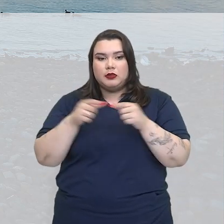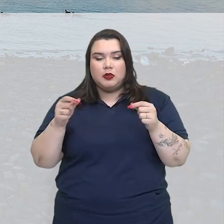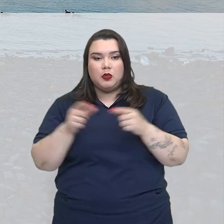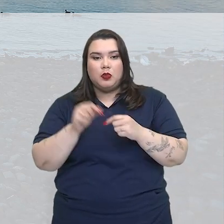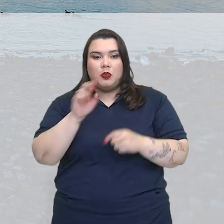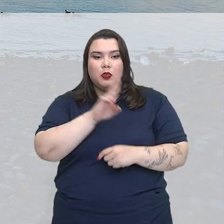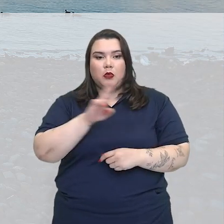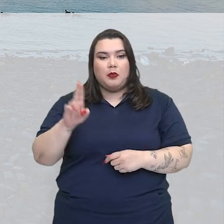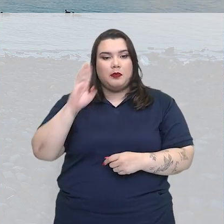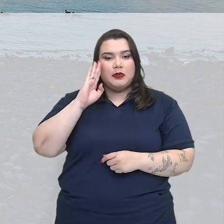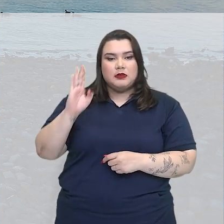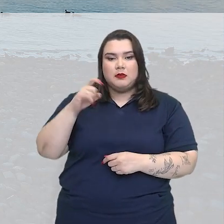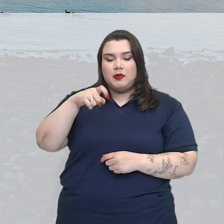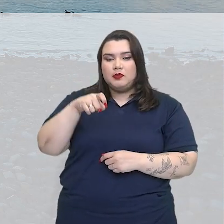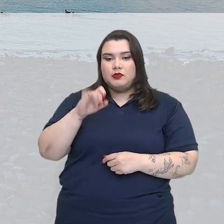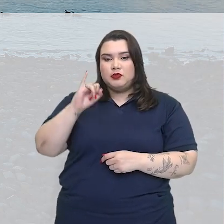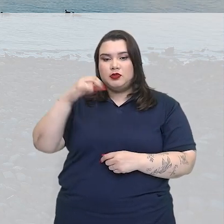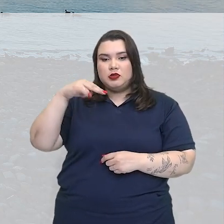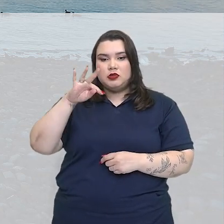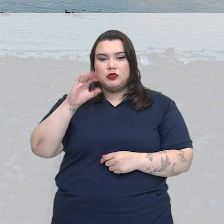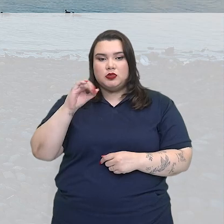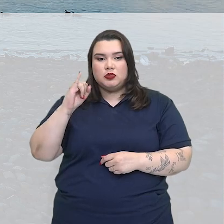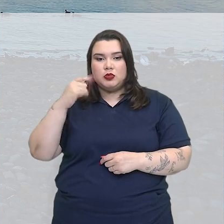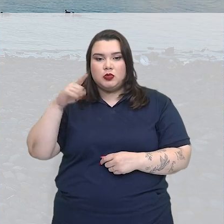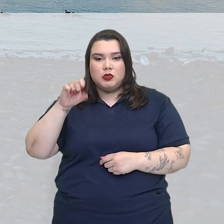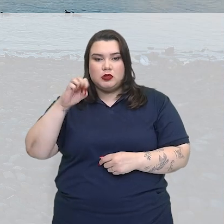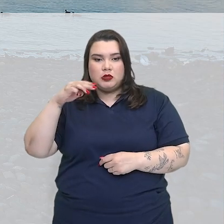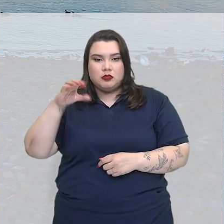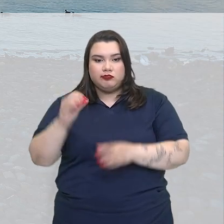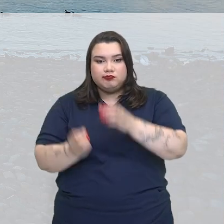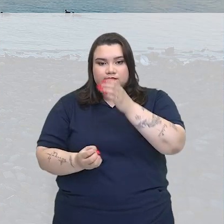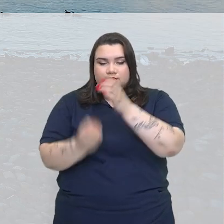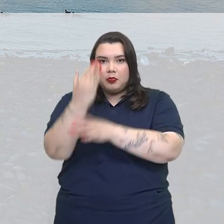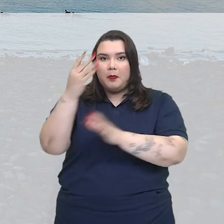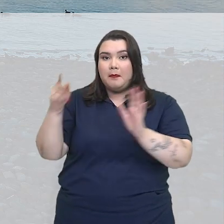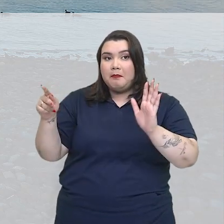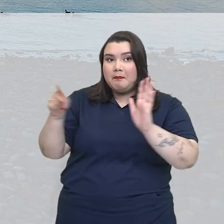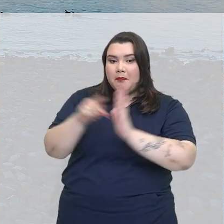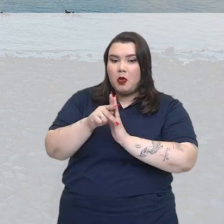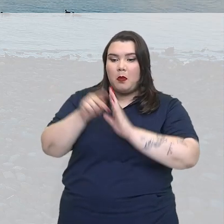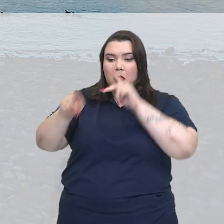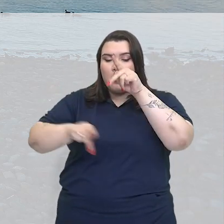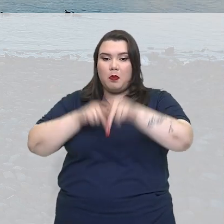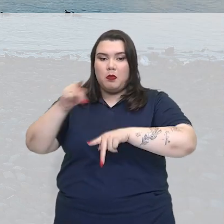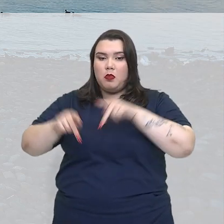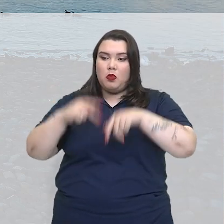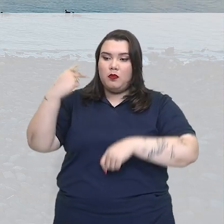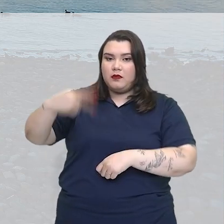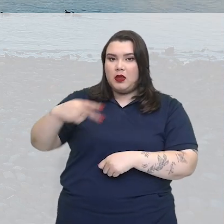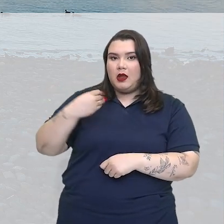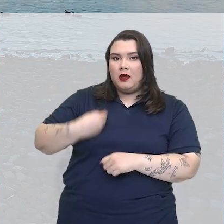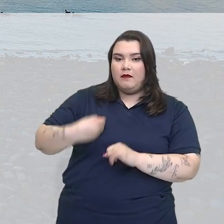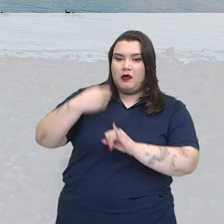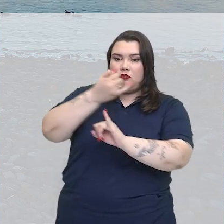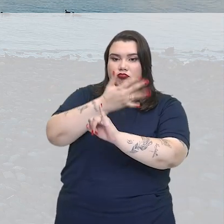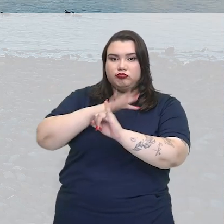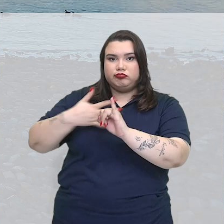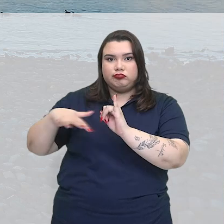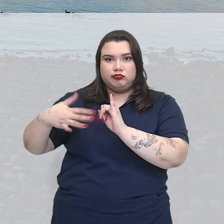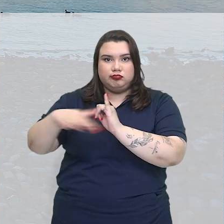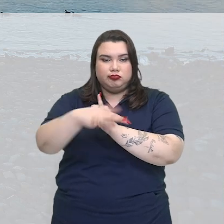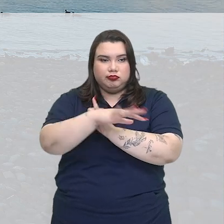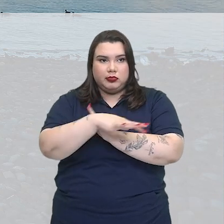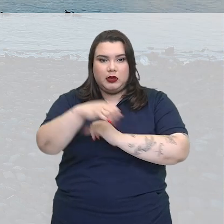o shintoísmo, tradição espiritual que nasce com a própria civilização humana naquelas ilhas,